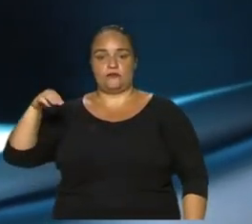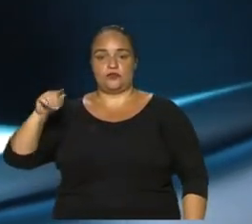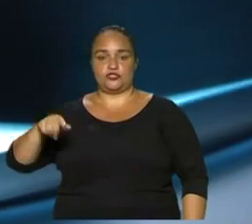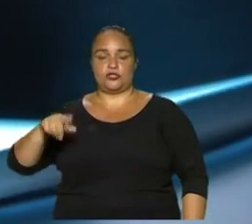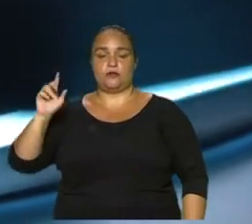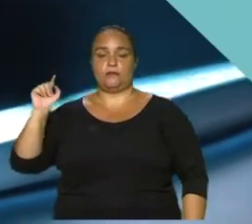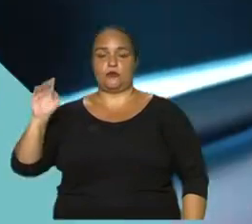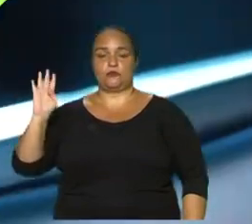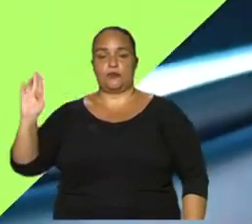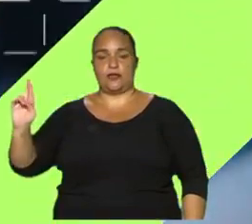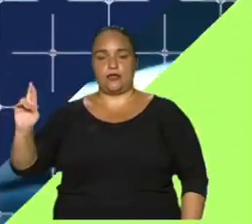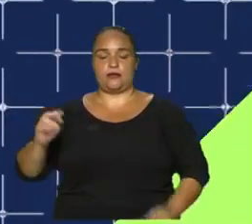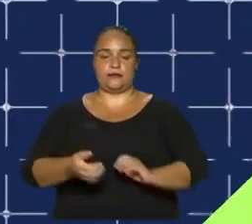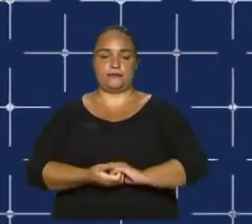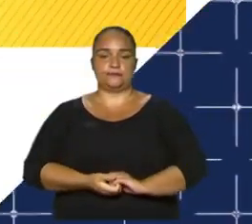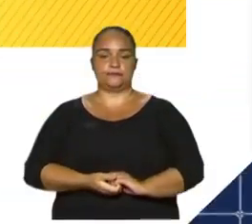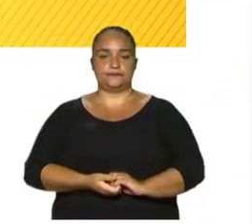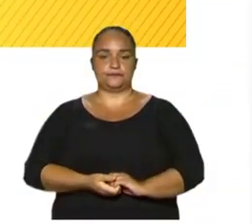museu.cp.ufmg.br.